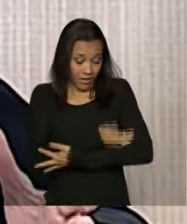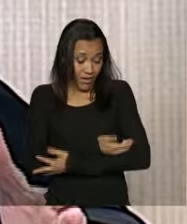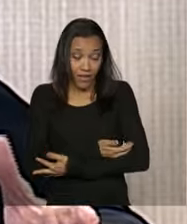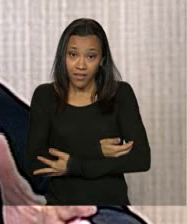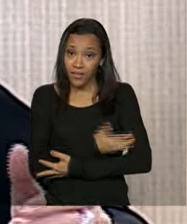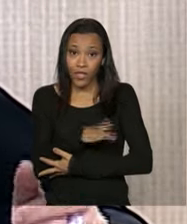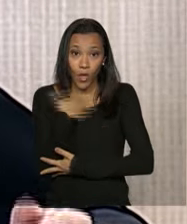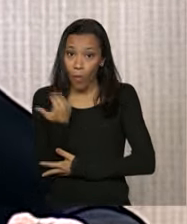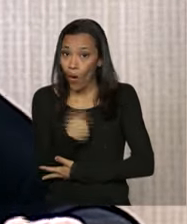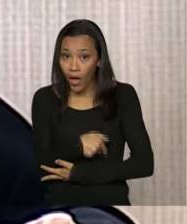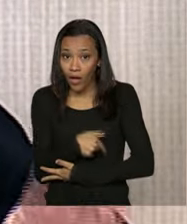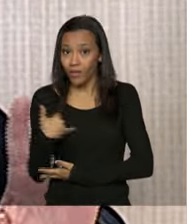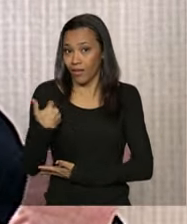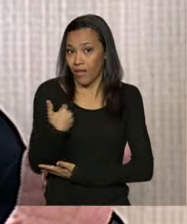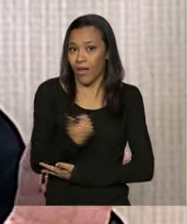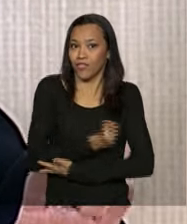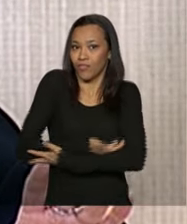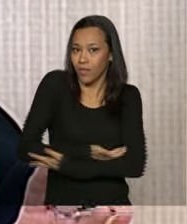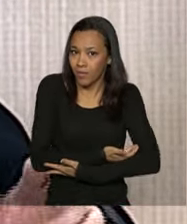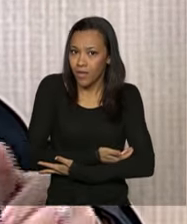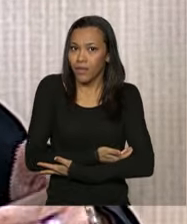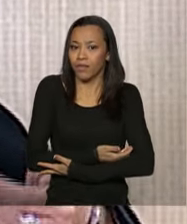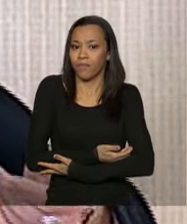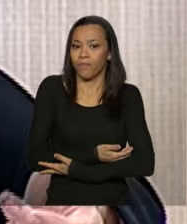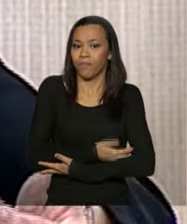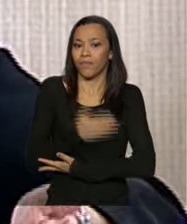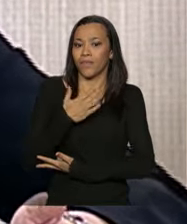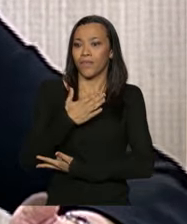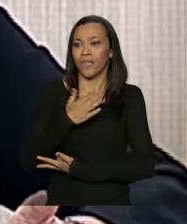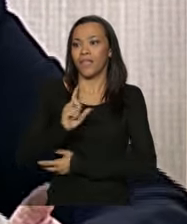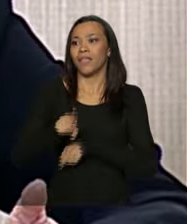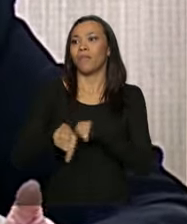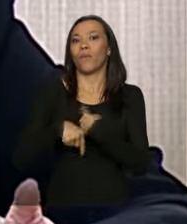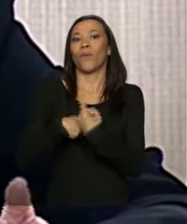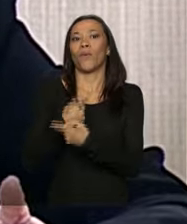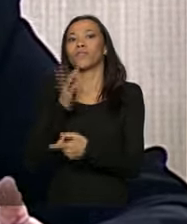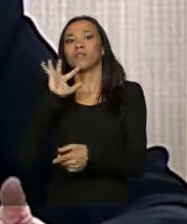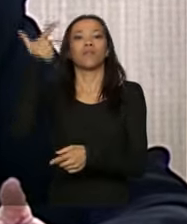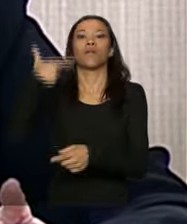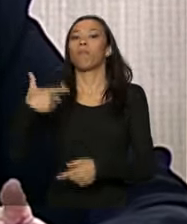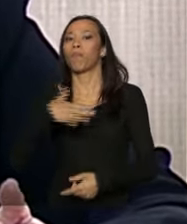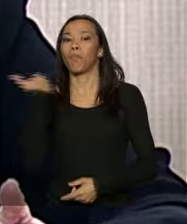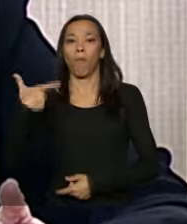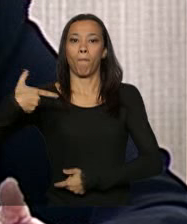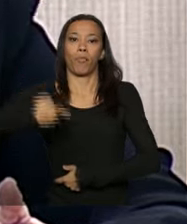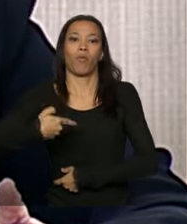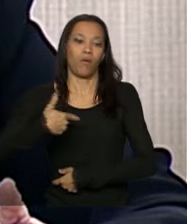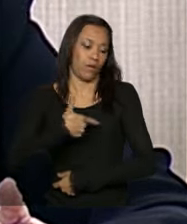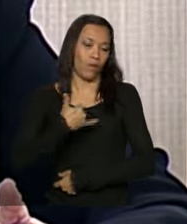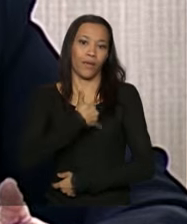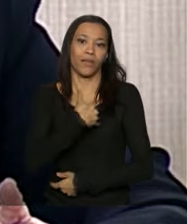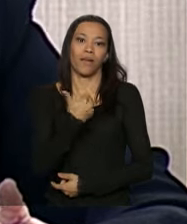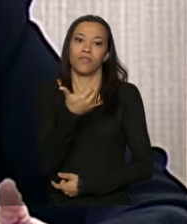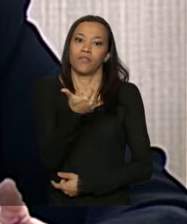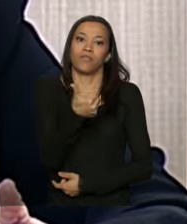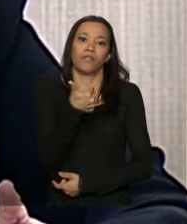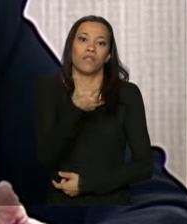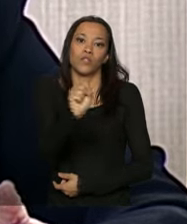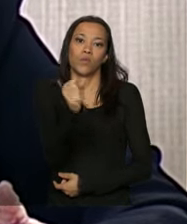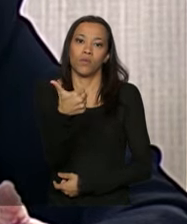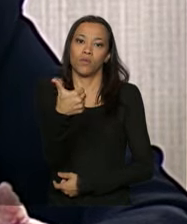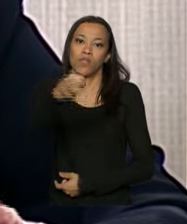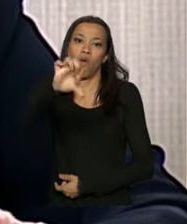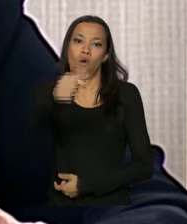morreu na terra idade, espera um pouquinho e você morre por uma arma de fogo aos 18, 19, 20